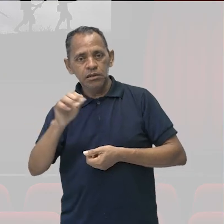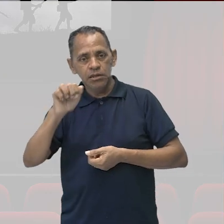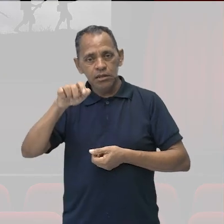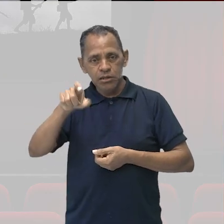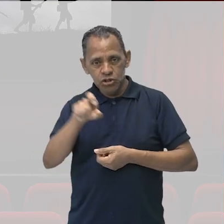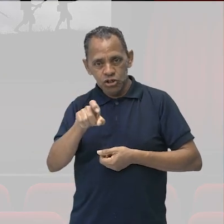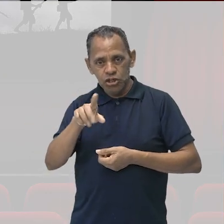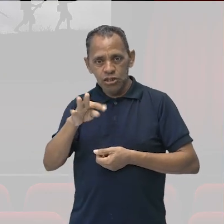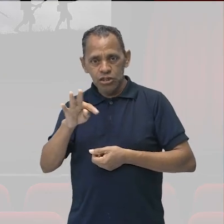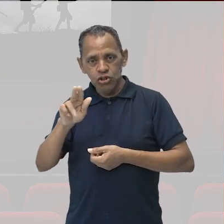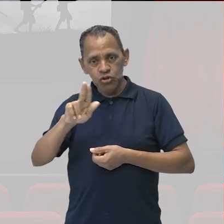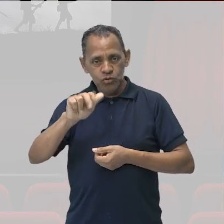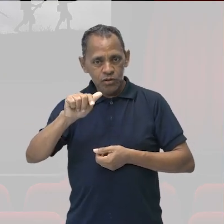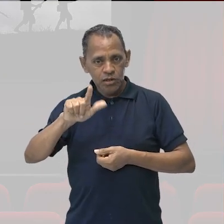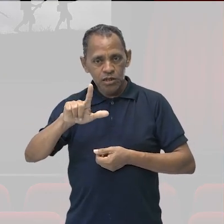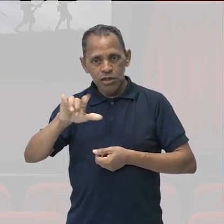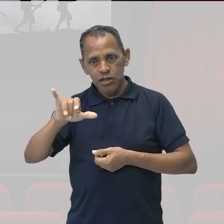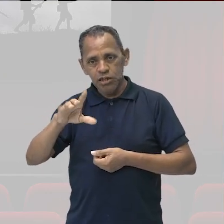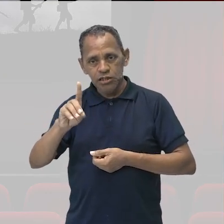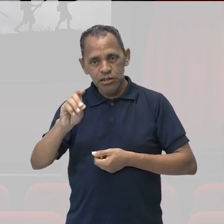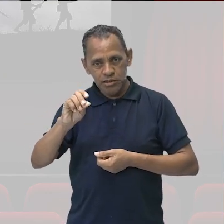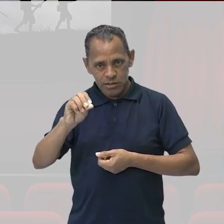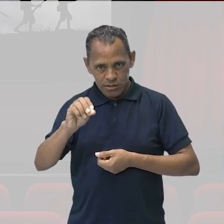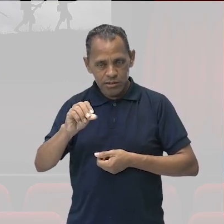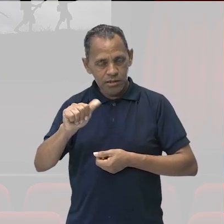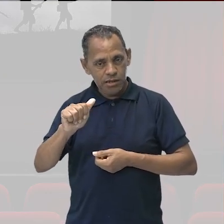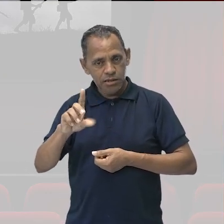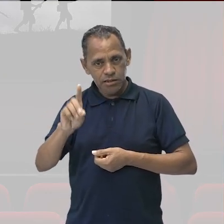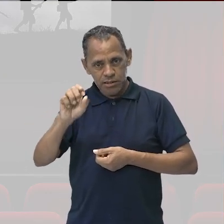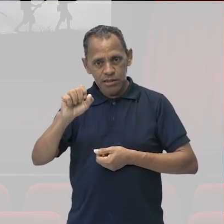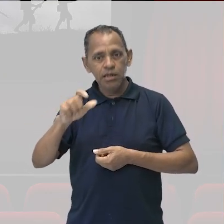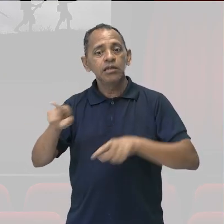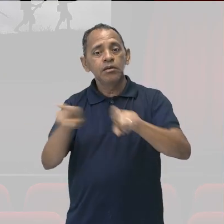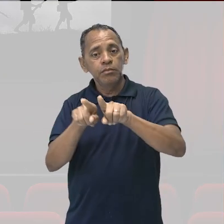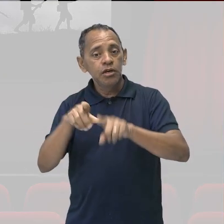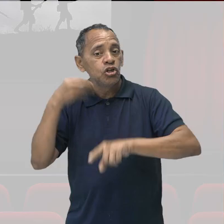a palavra não quer sair, a fragmentação, a